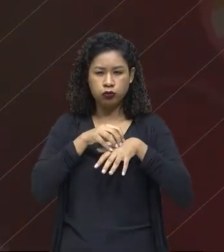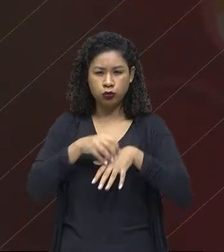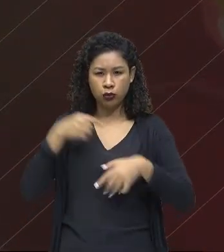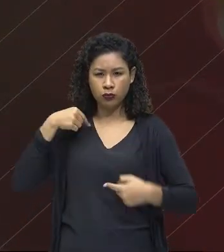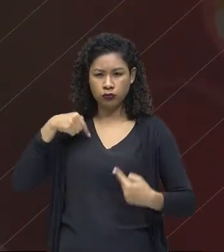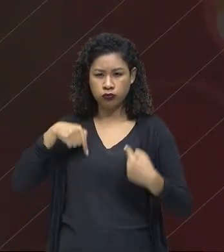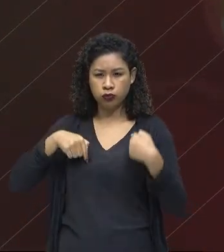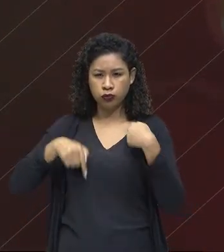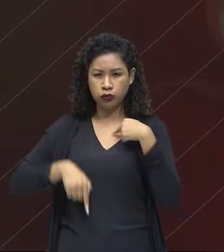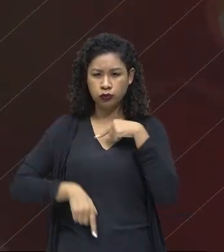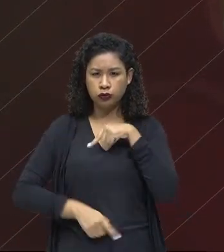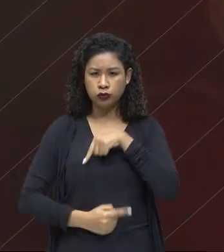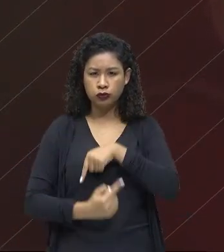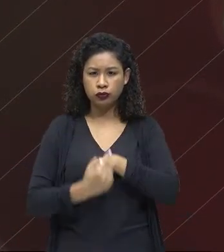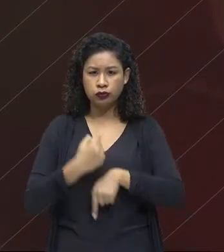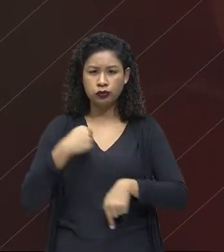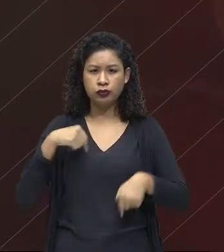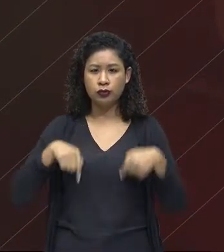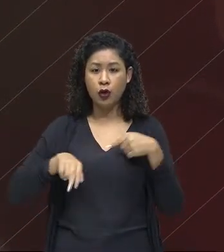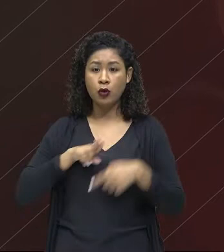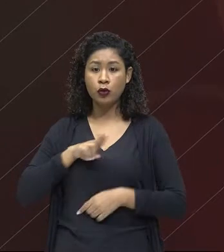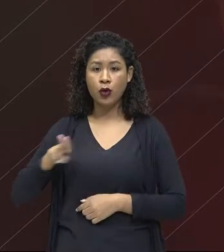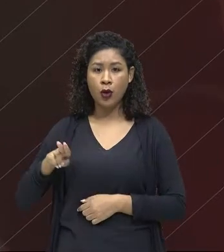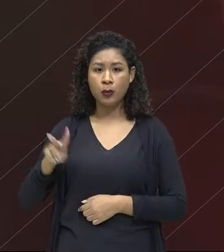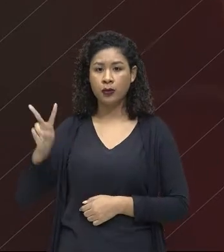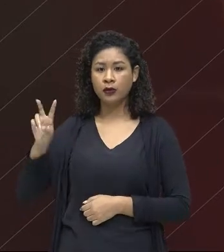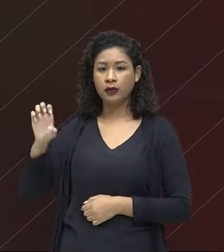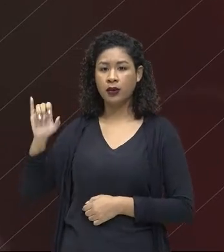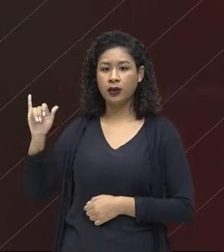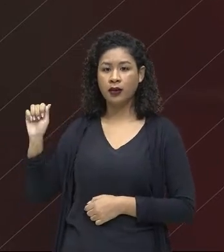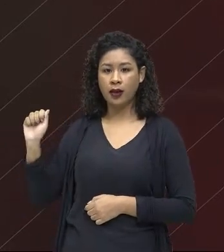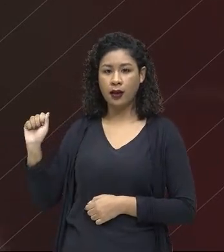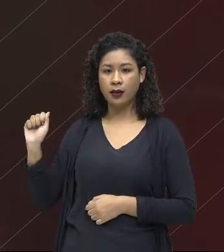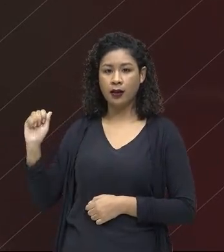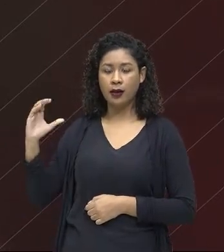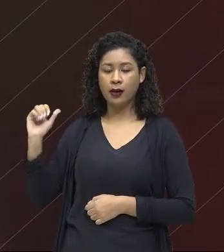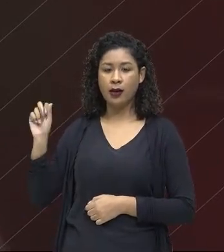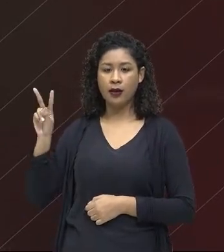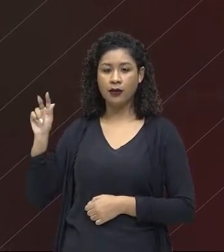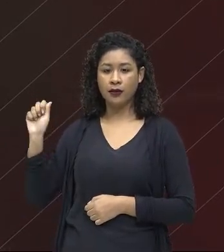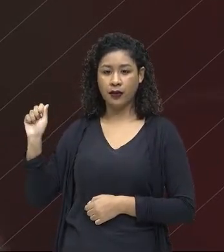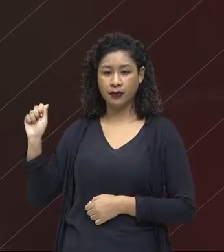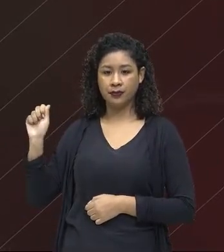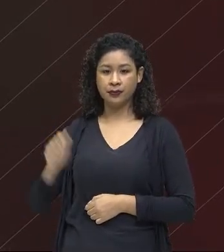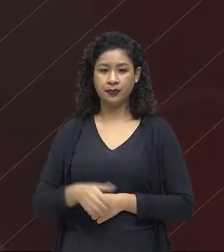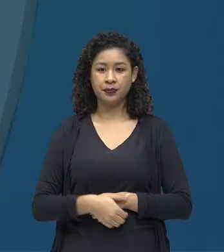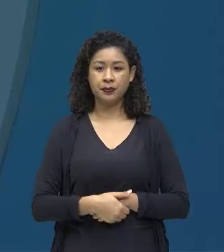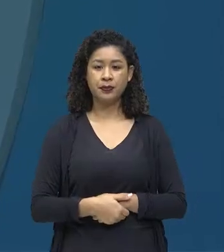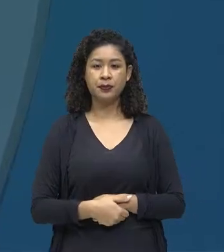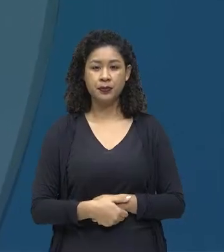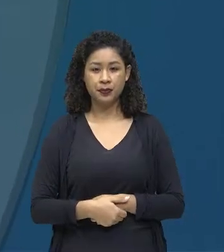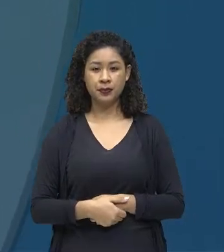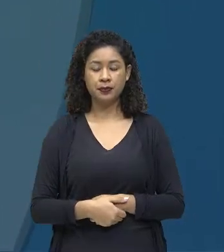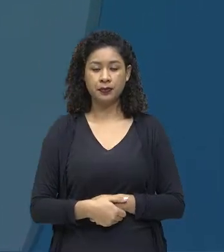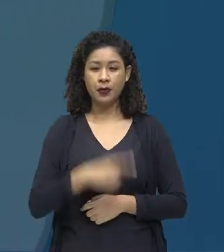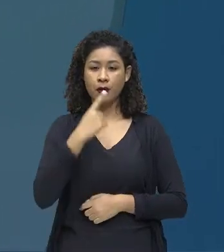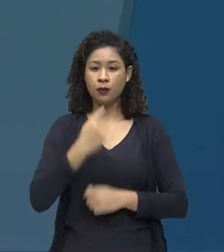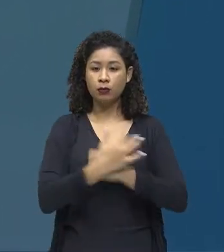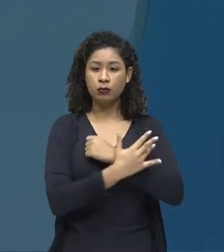sem oxigênio para o coração são chamados de veias cavas. O